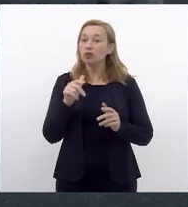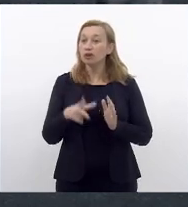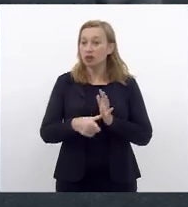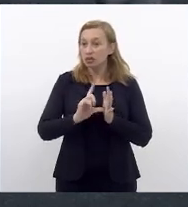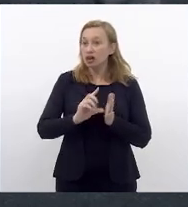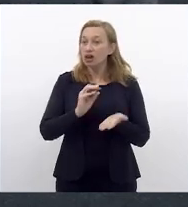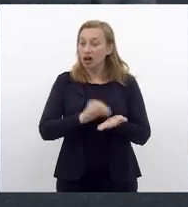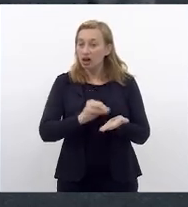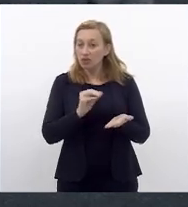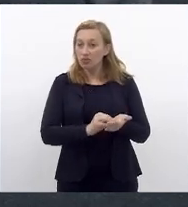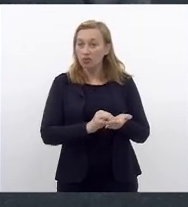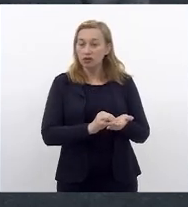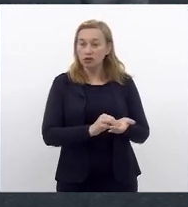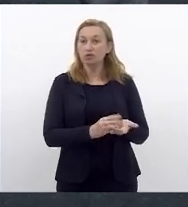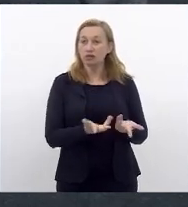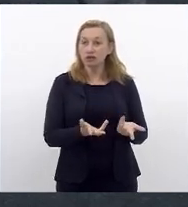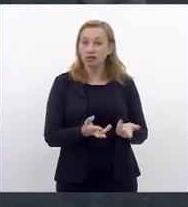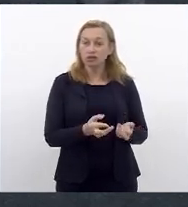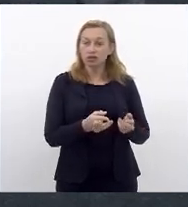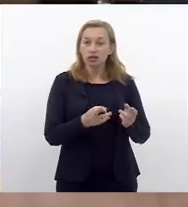desagravo aos padeiros.